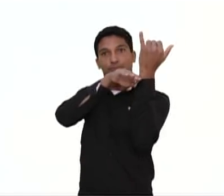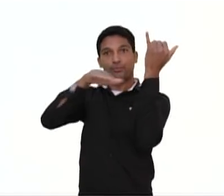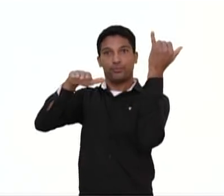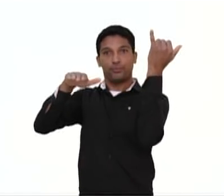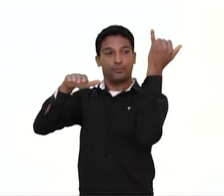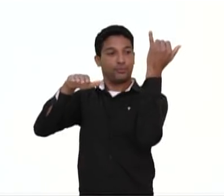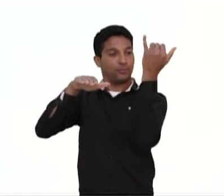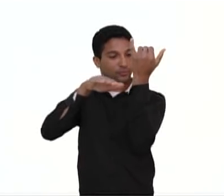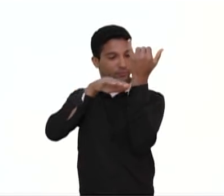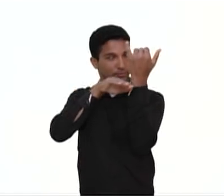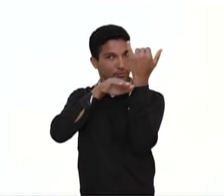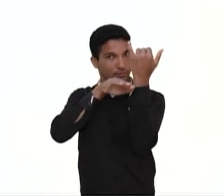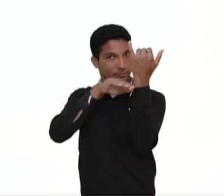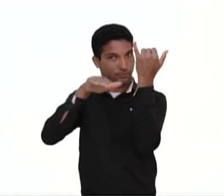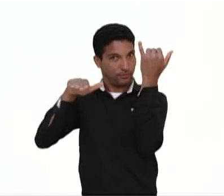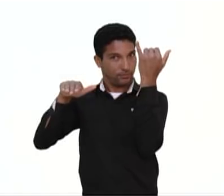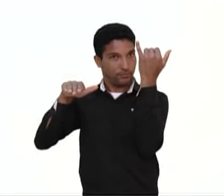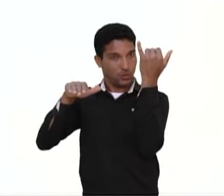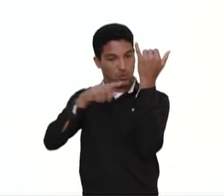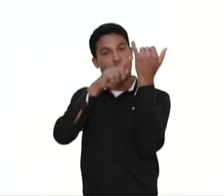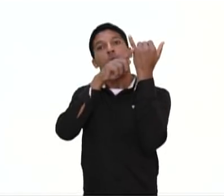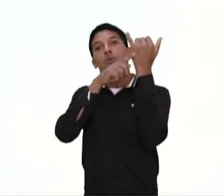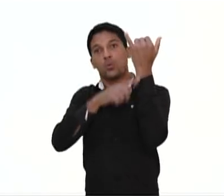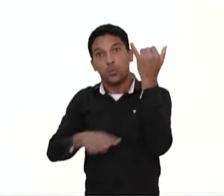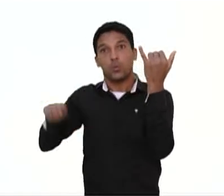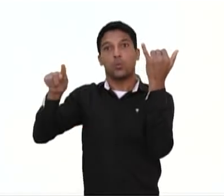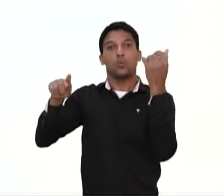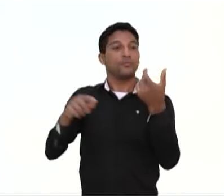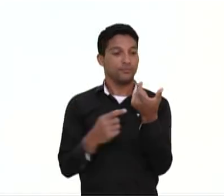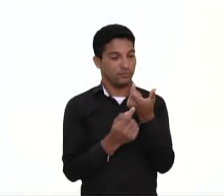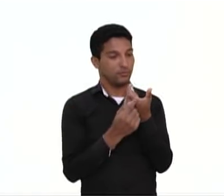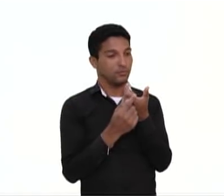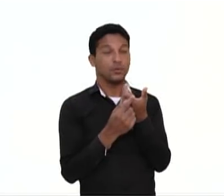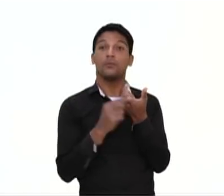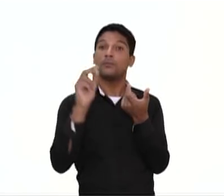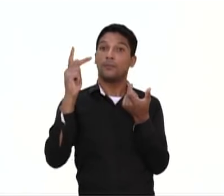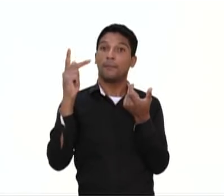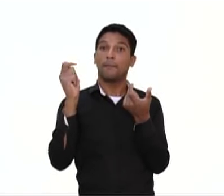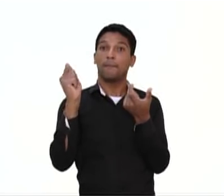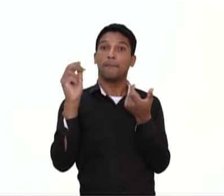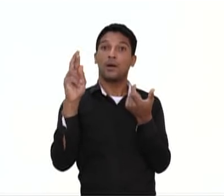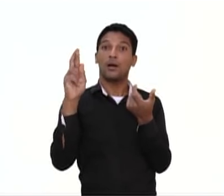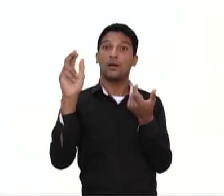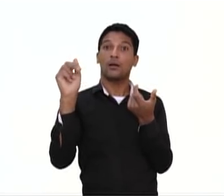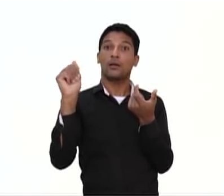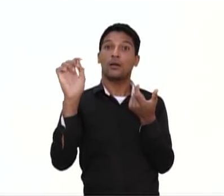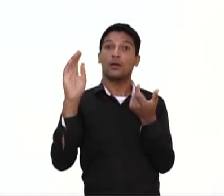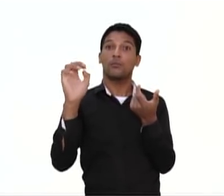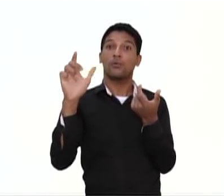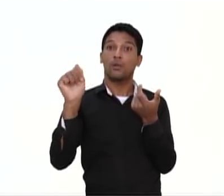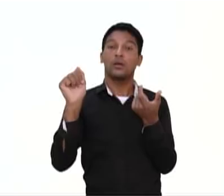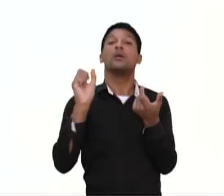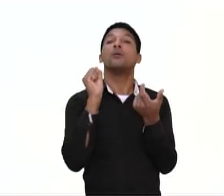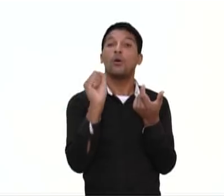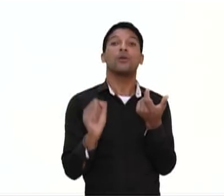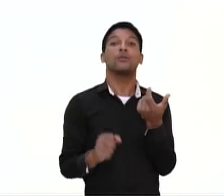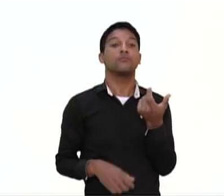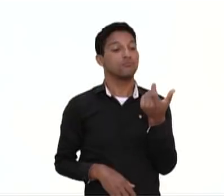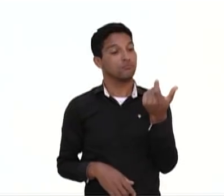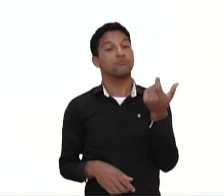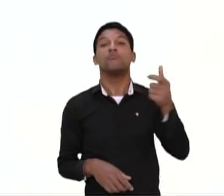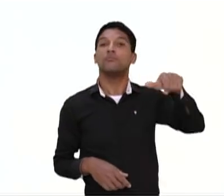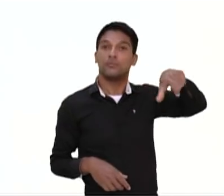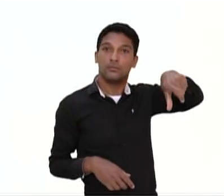chamada parábola. Pode ser com concavidade voltada para cima ou com a concavidade voltada para